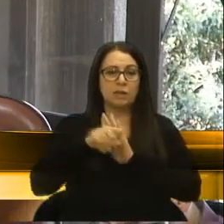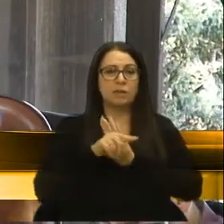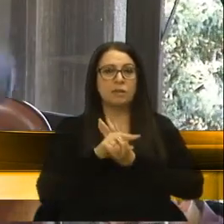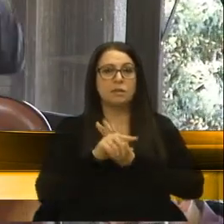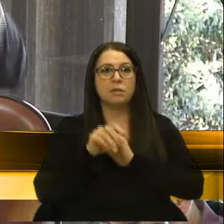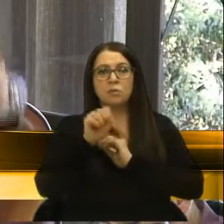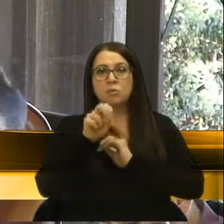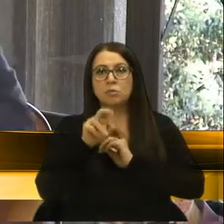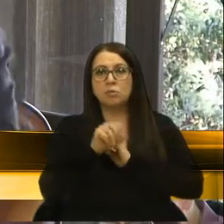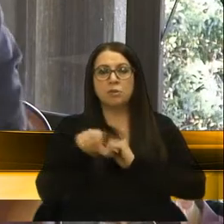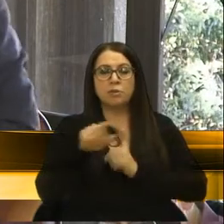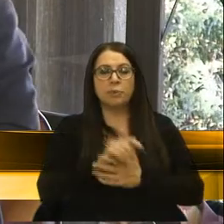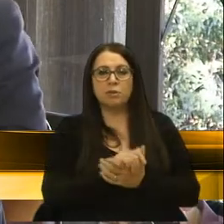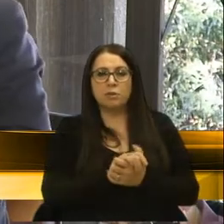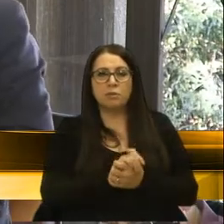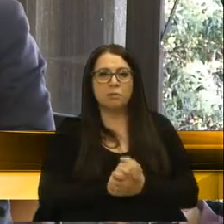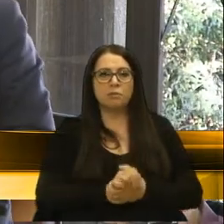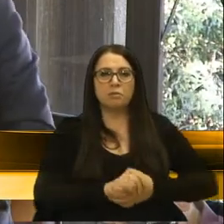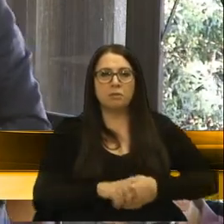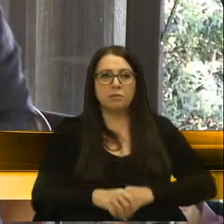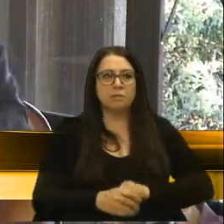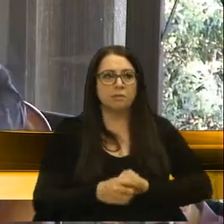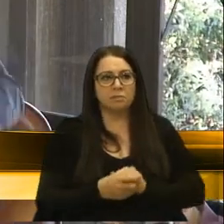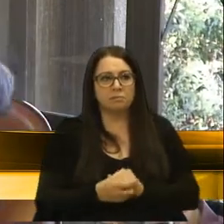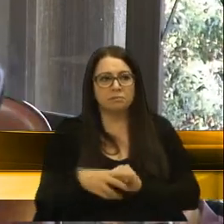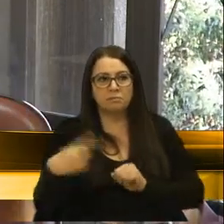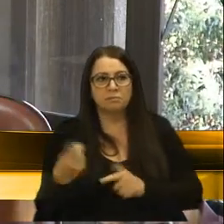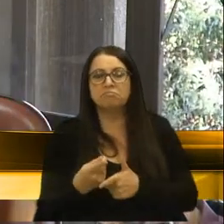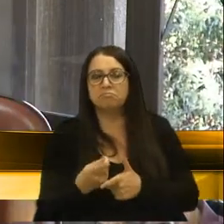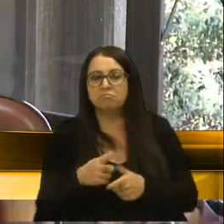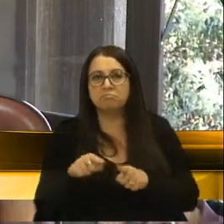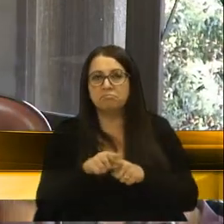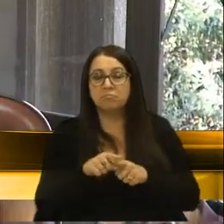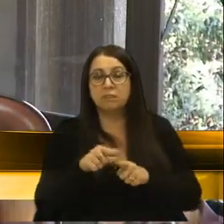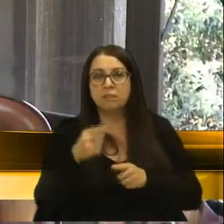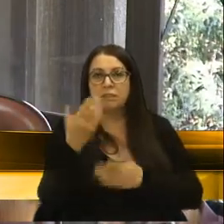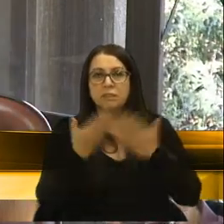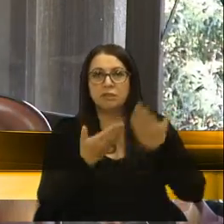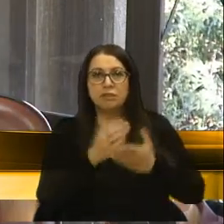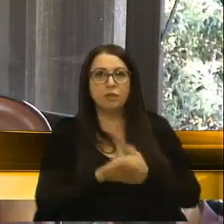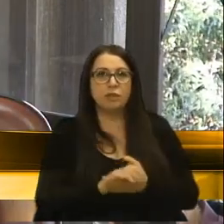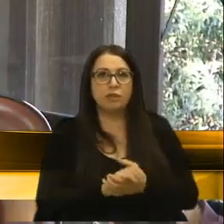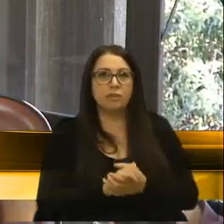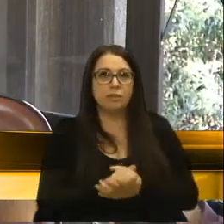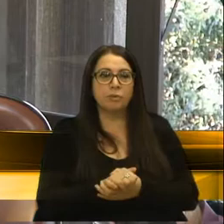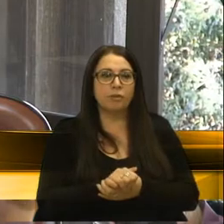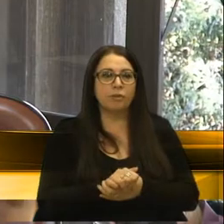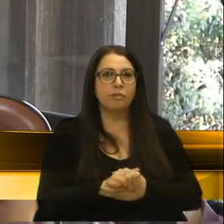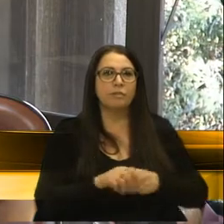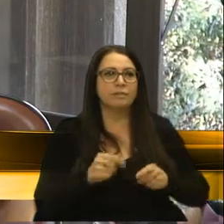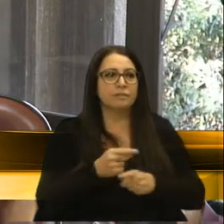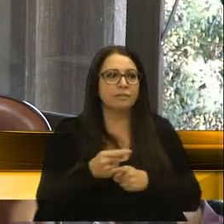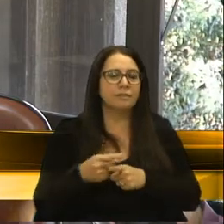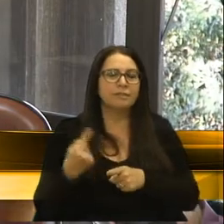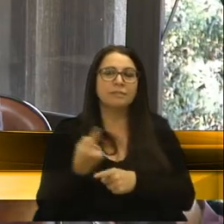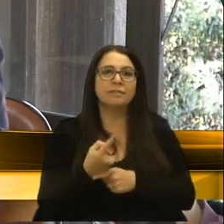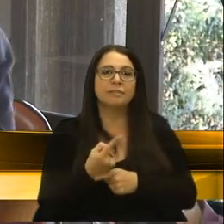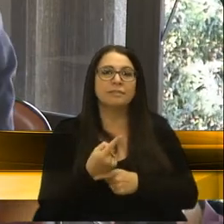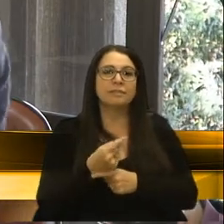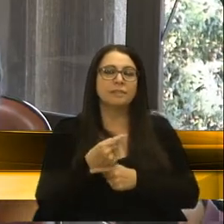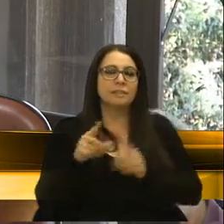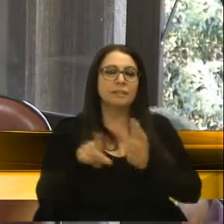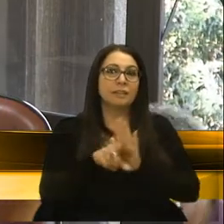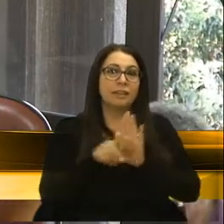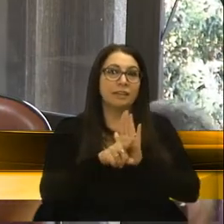também dá retaguarda ao governo. Nós temos a Lei de Licitações, a questão do menor preço, e também a Lei Orgânica